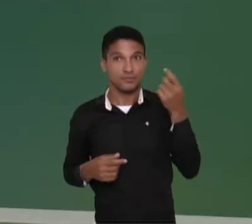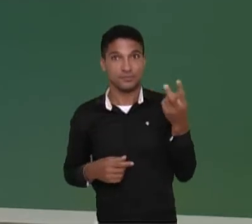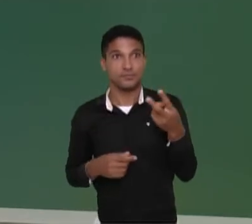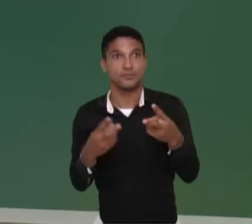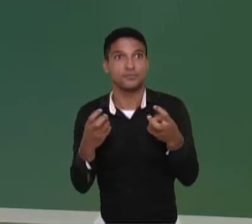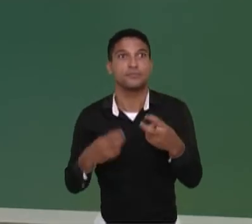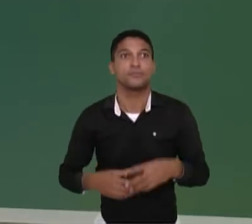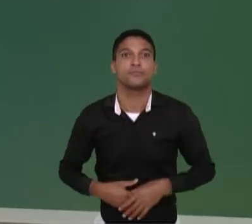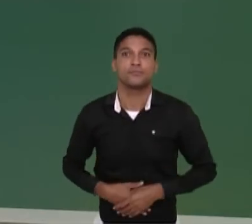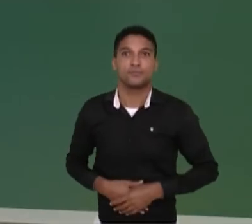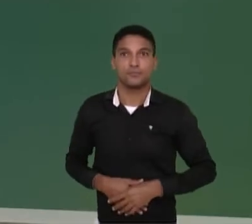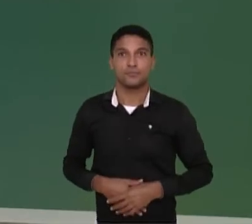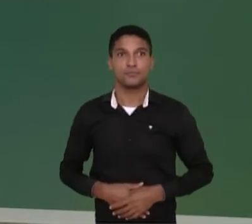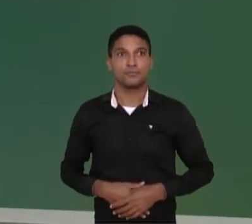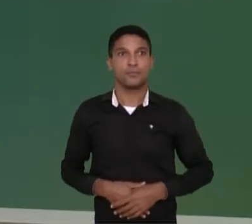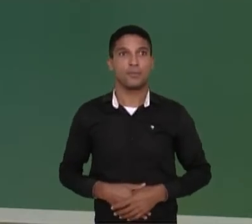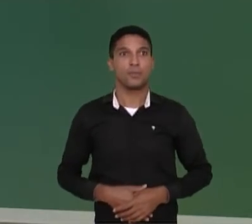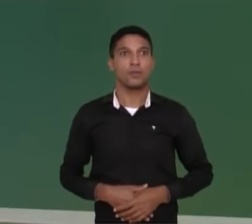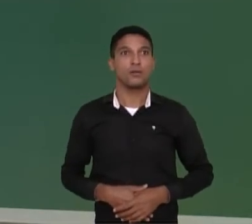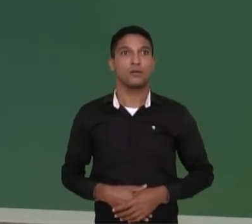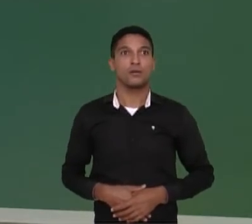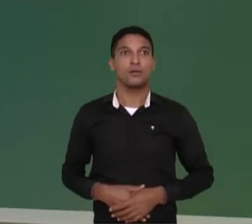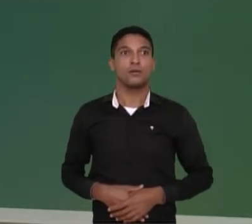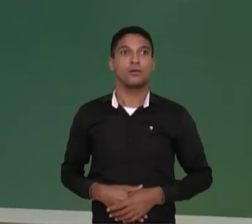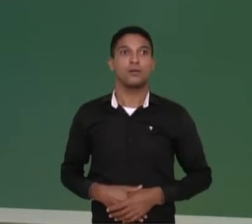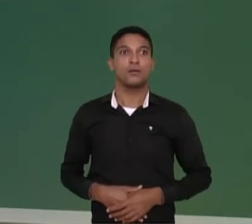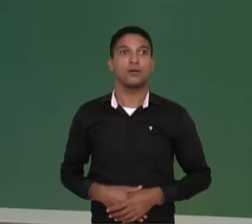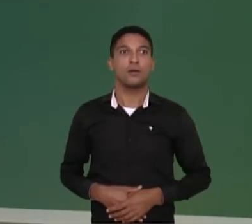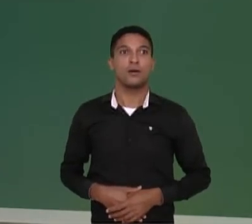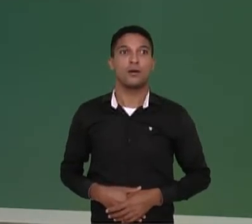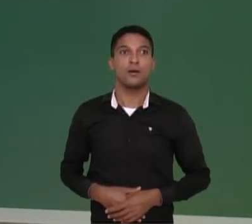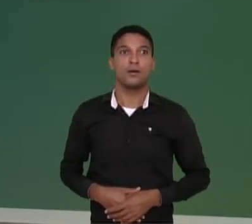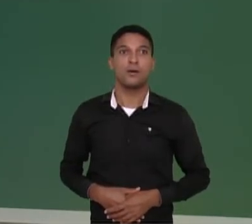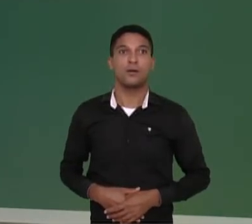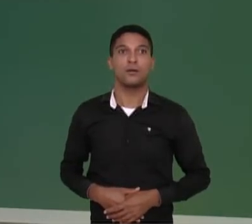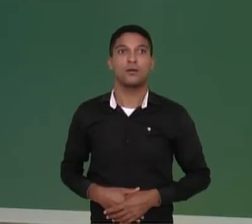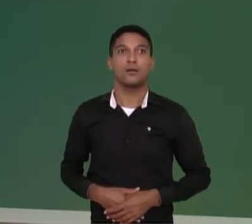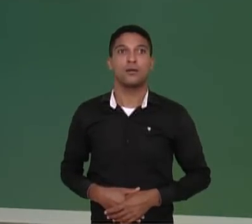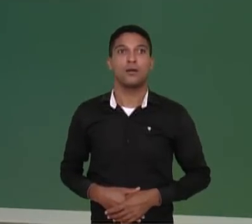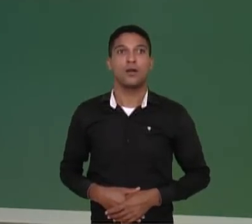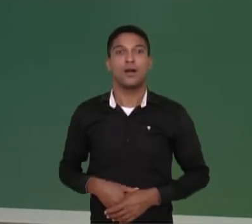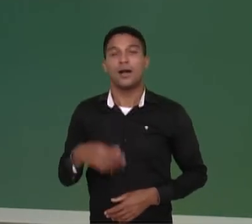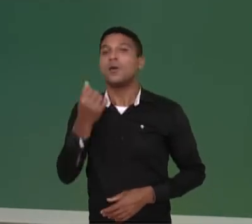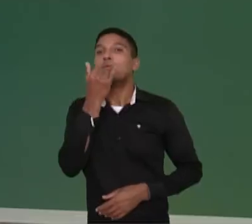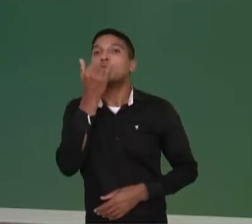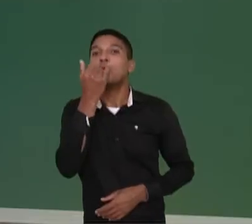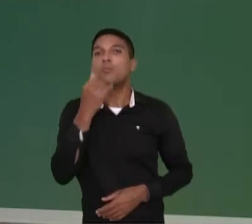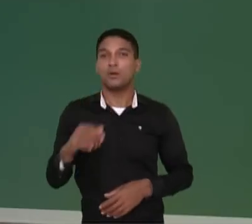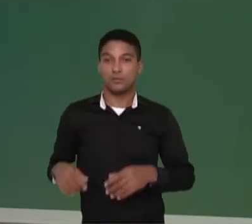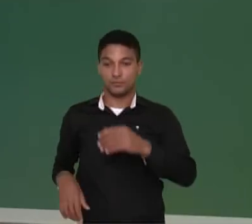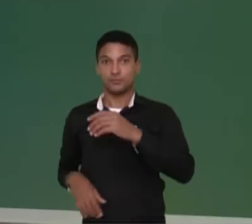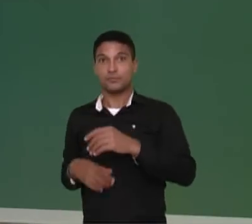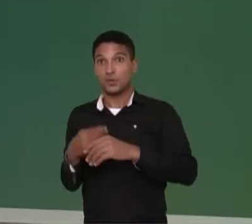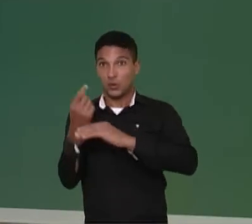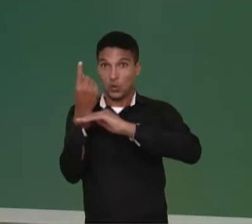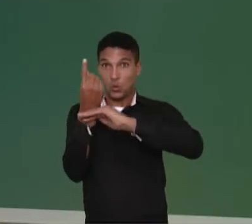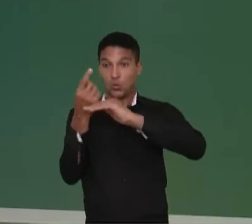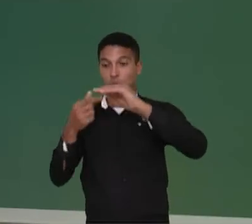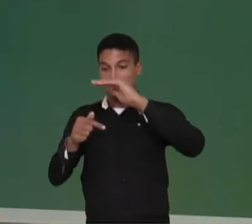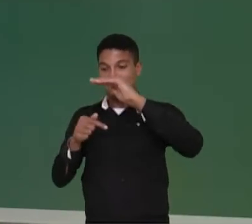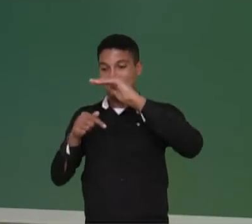centímetros? Então, vou voltar aqui na tela anterior. Qual que é a leitura da minha escala mesmo? 1 para 75.